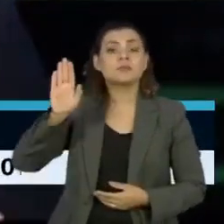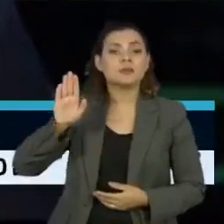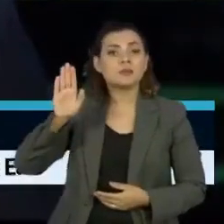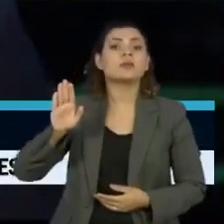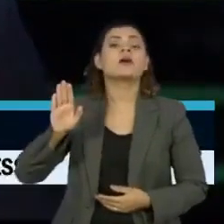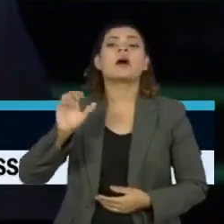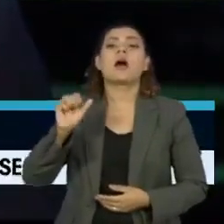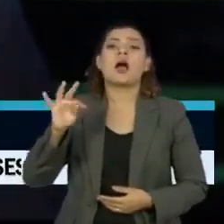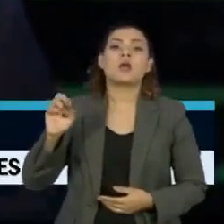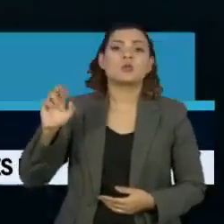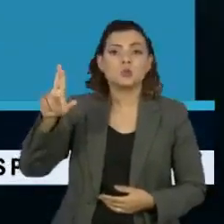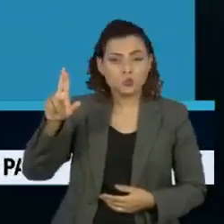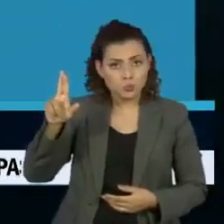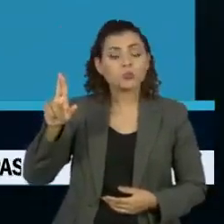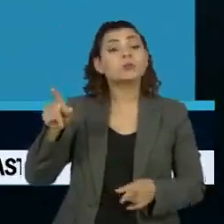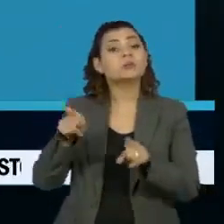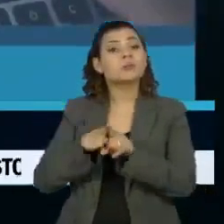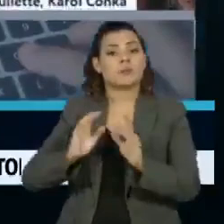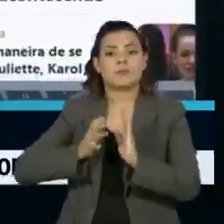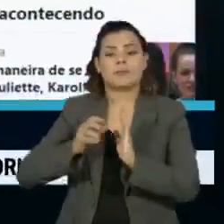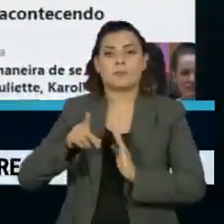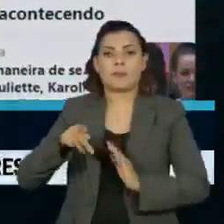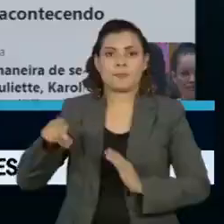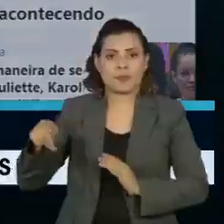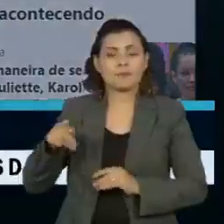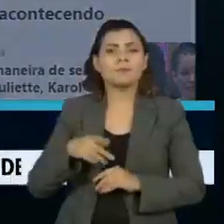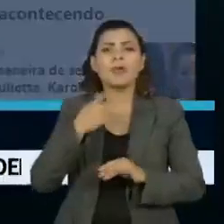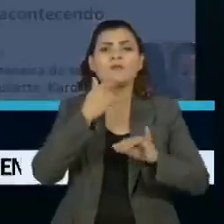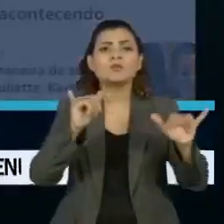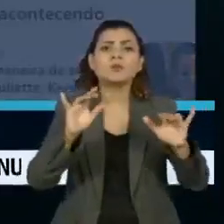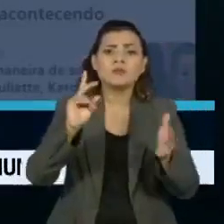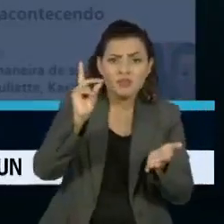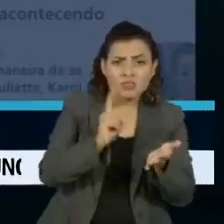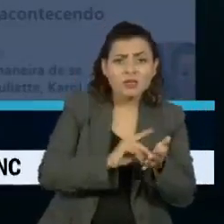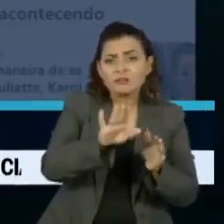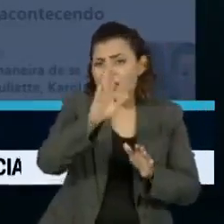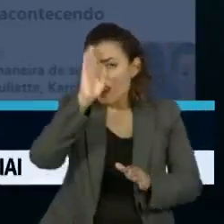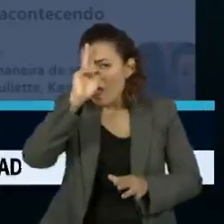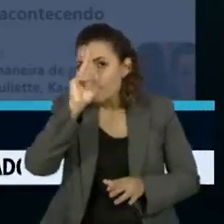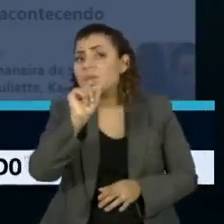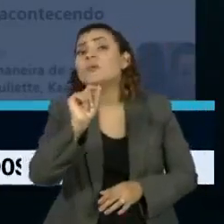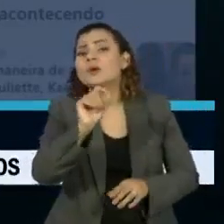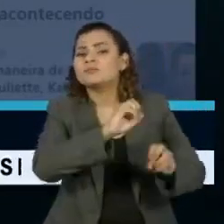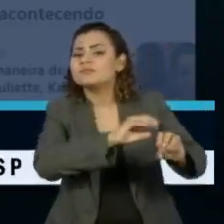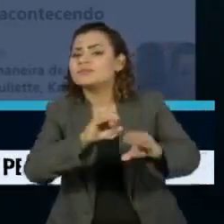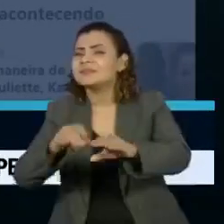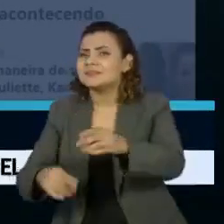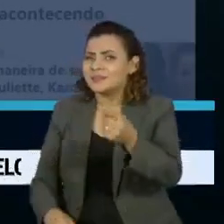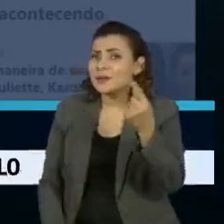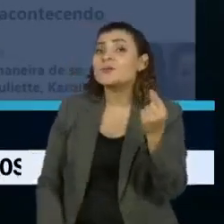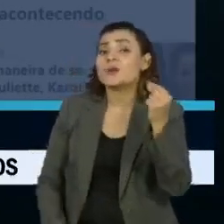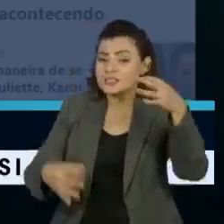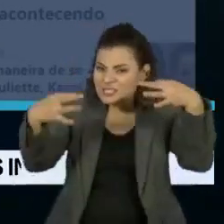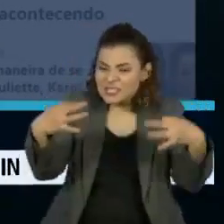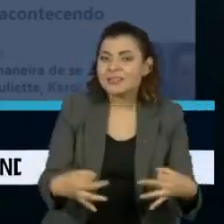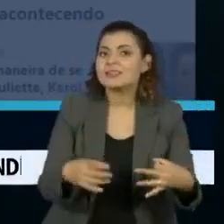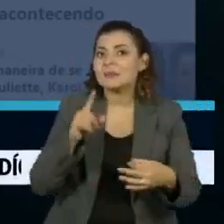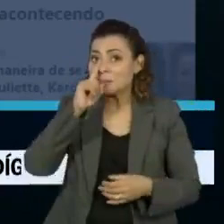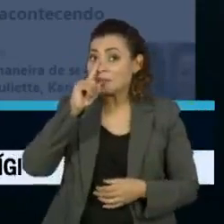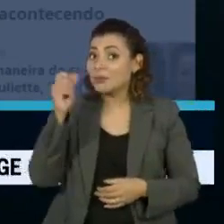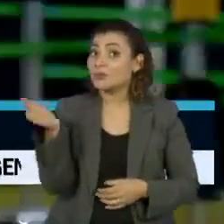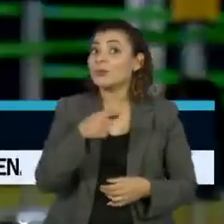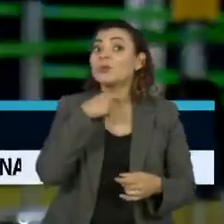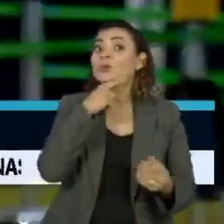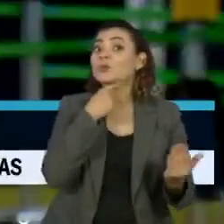o deputado Arthur Lira, do PP de Alagoas, respondeu: aos donos da verdade, lembrem-se daquele ensinamento, as certezas são mais perigosas do que